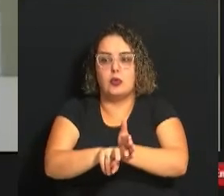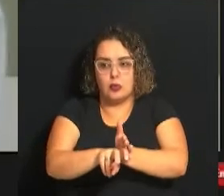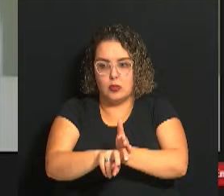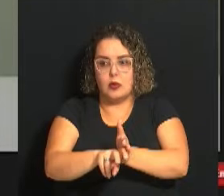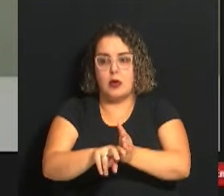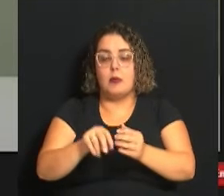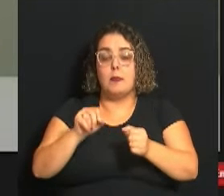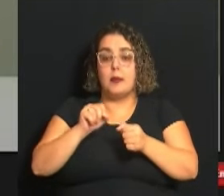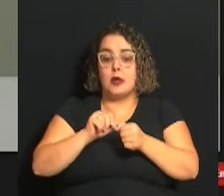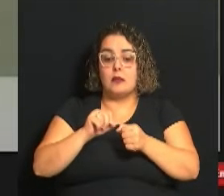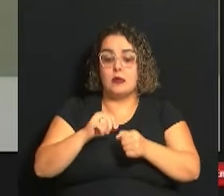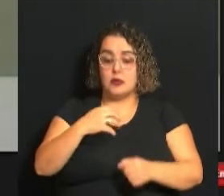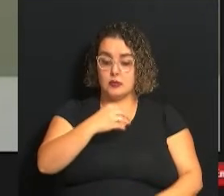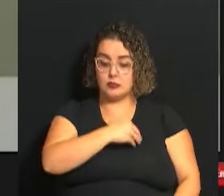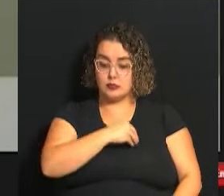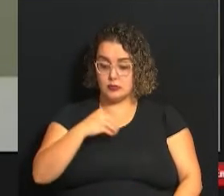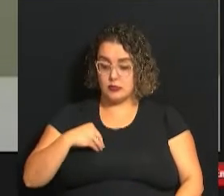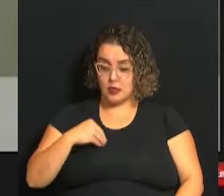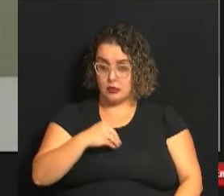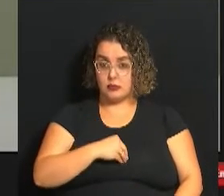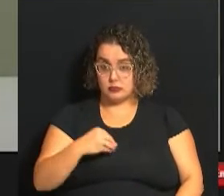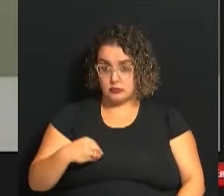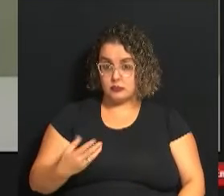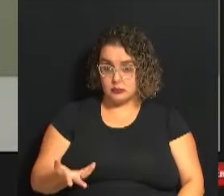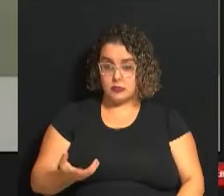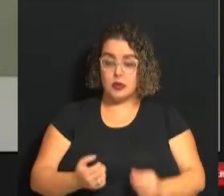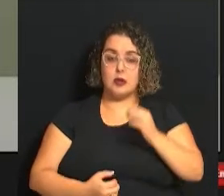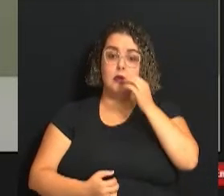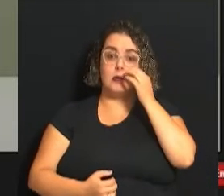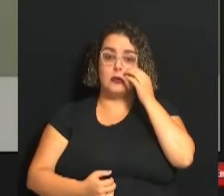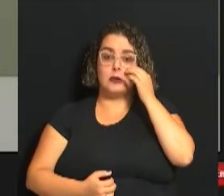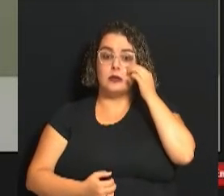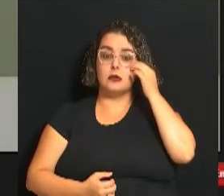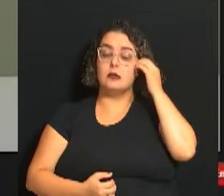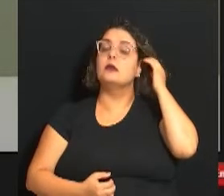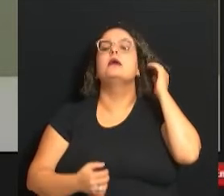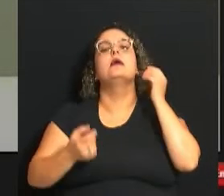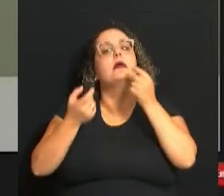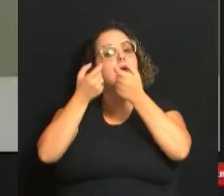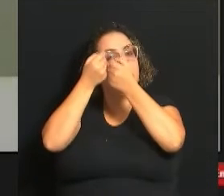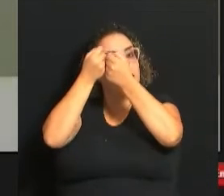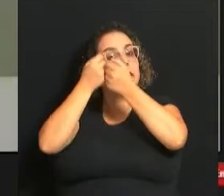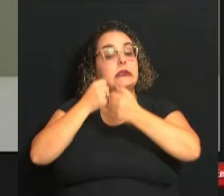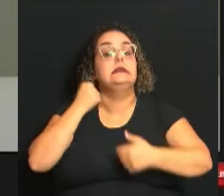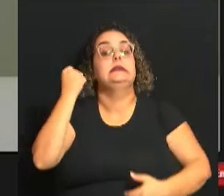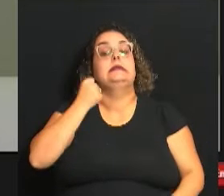sintomas clínicos, né? Normalmente, aqueles tumores agressivos, eles são muito